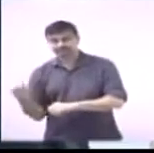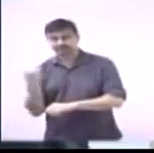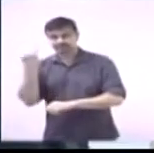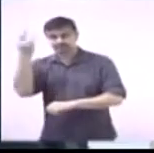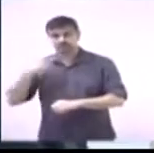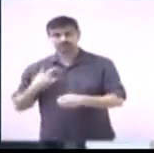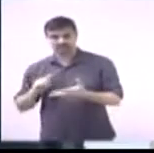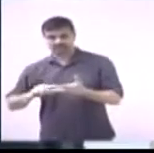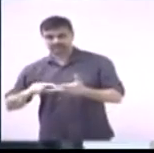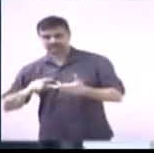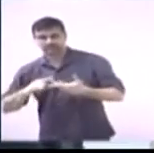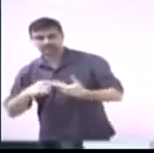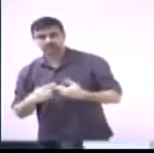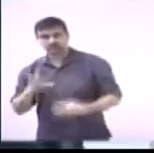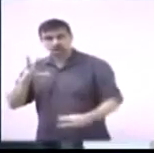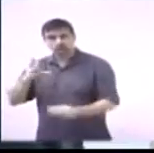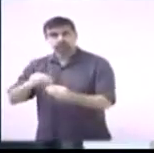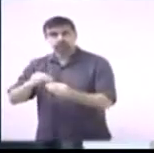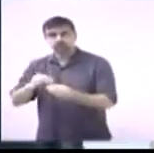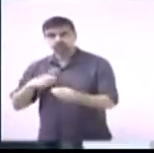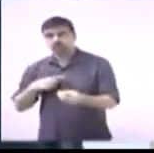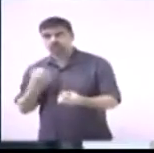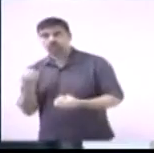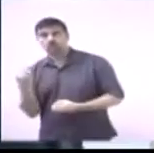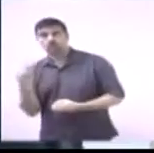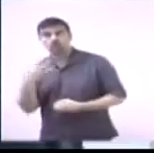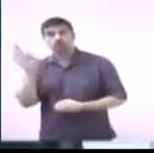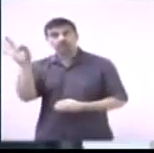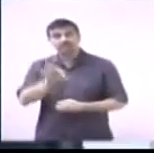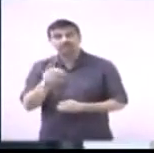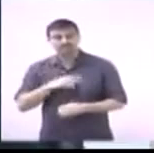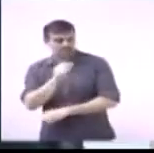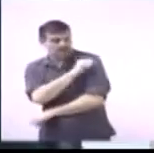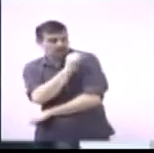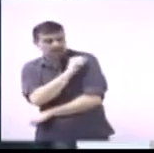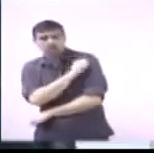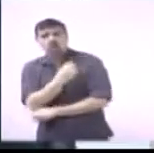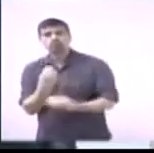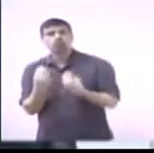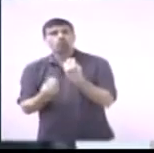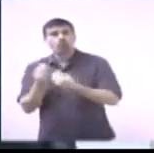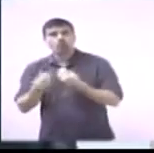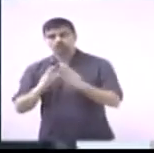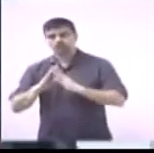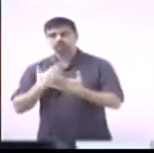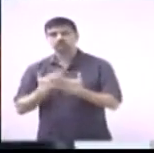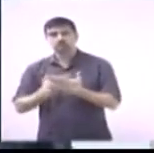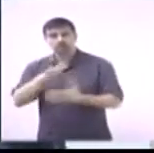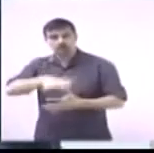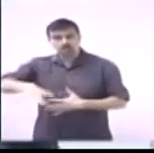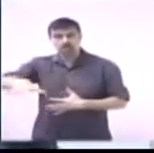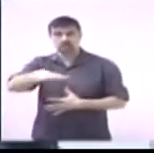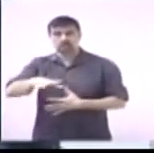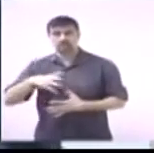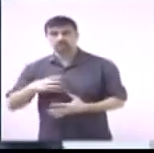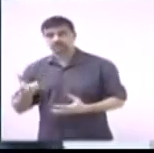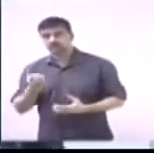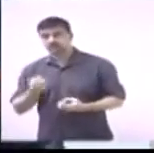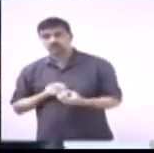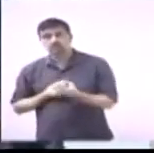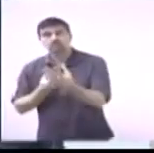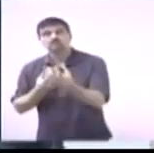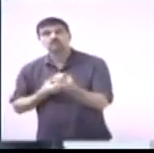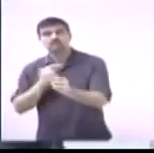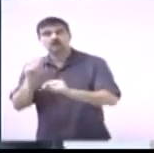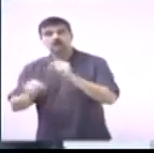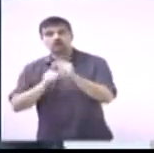um monte de dados, números sobre a cidade, quantidade de alunos, currículo, enfim. E eu encerro apenas passando tranquilidade